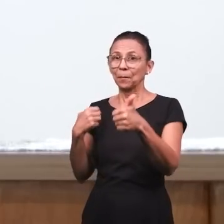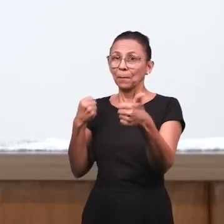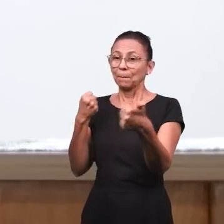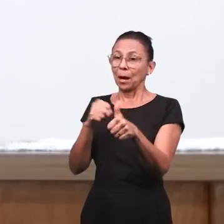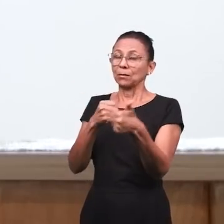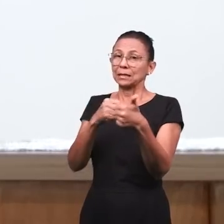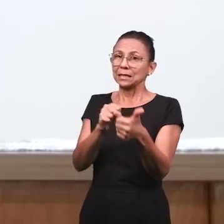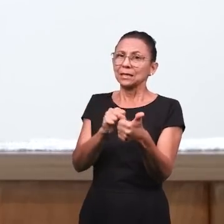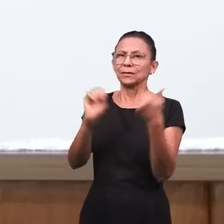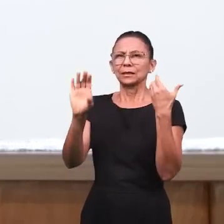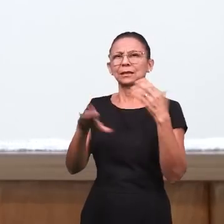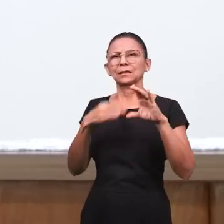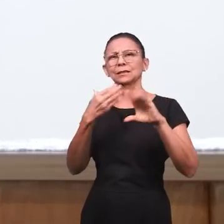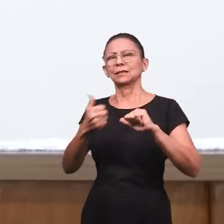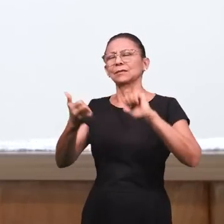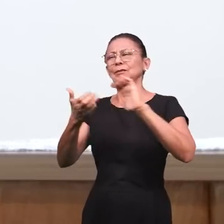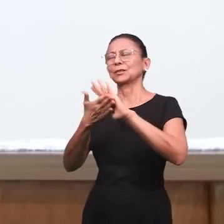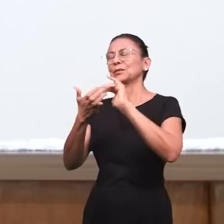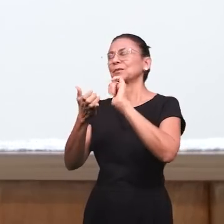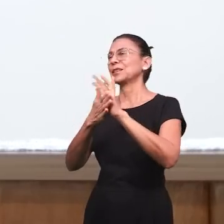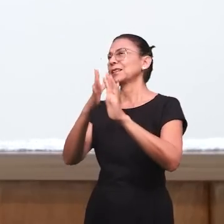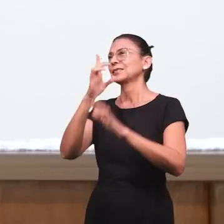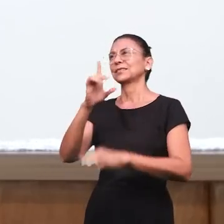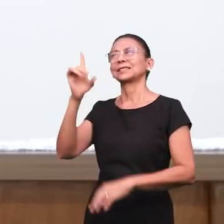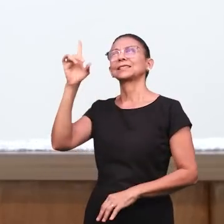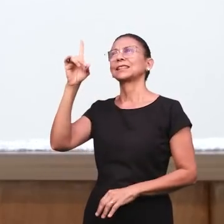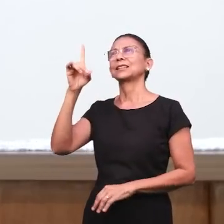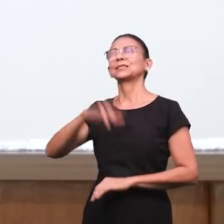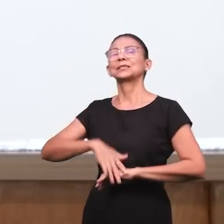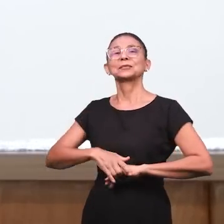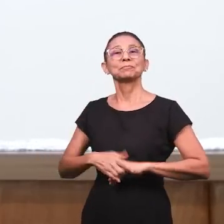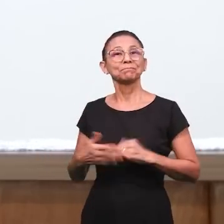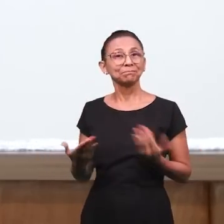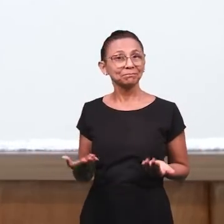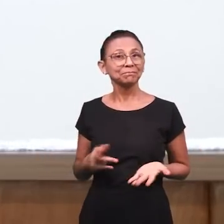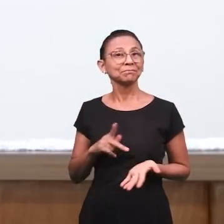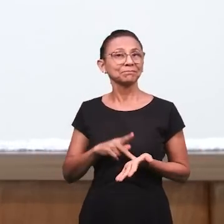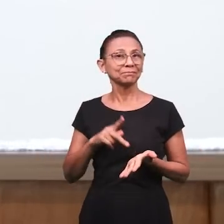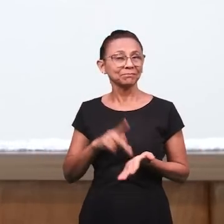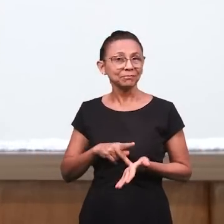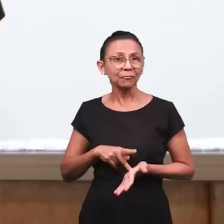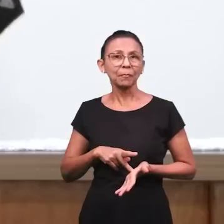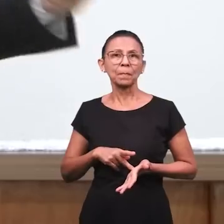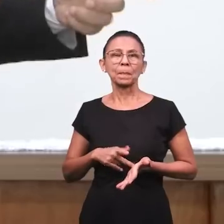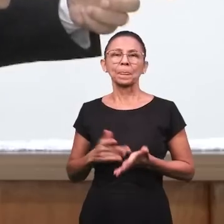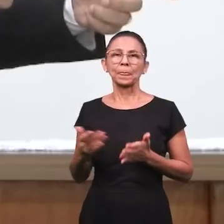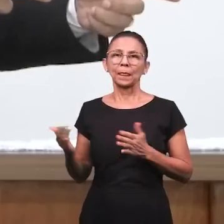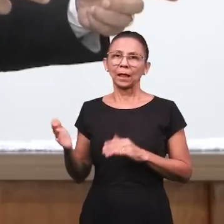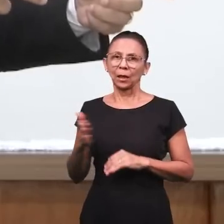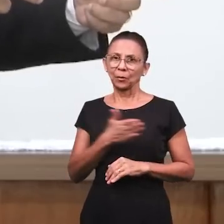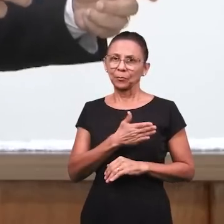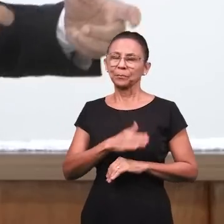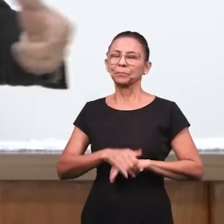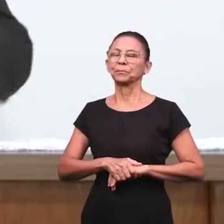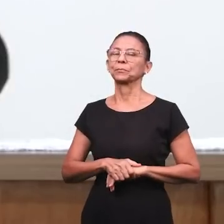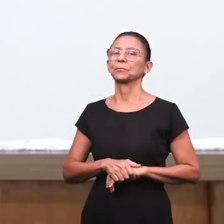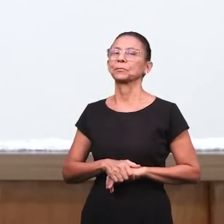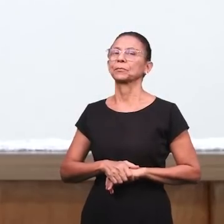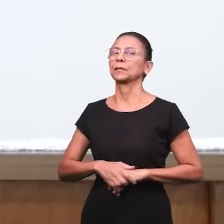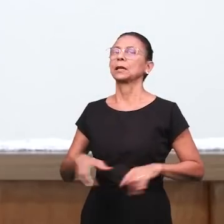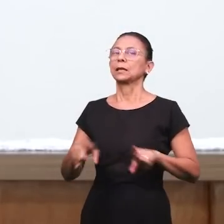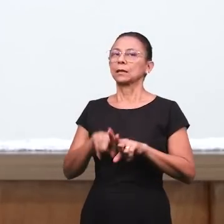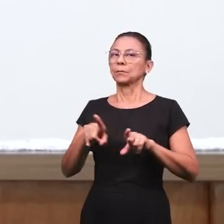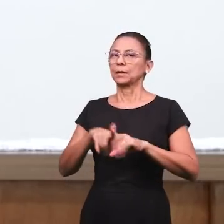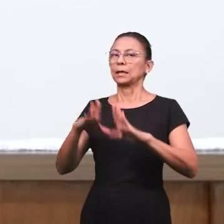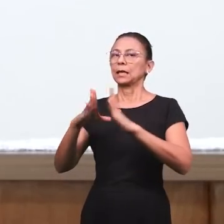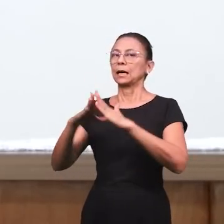hora profética, a igreja adora o Senhor. Diante das suas grandes batalhas, das suas